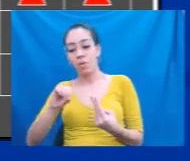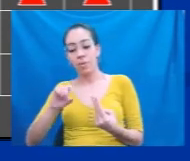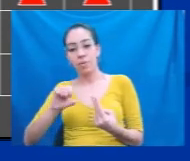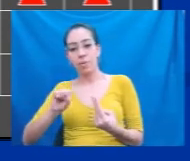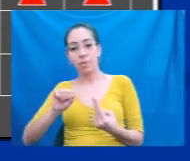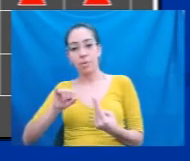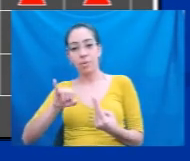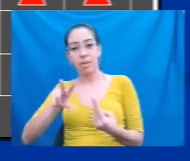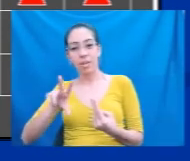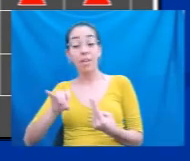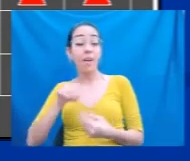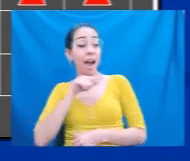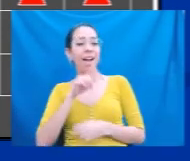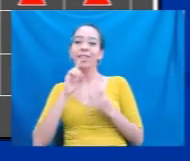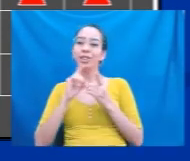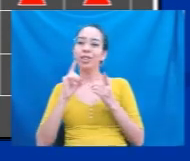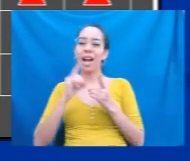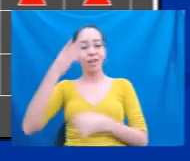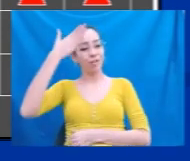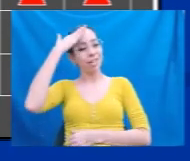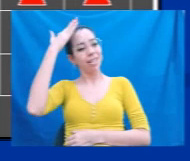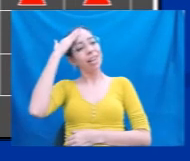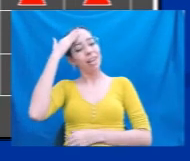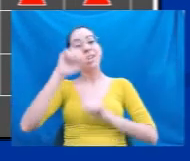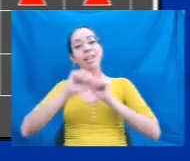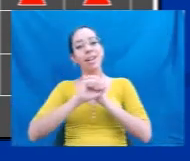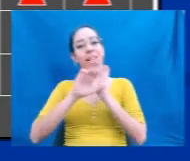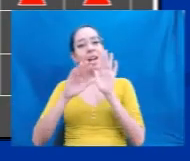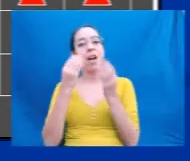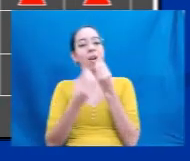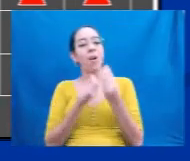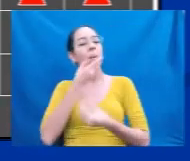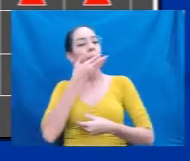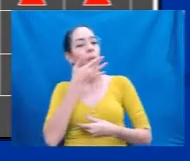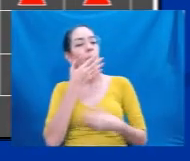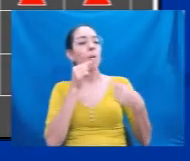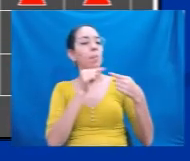uma forma, né, mais didática, digamos assim, de se ter noção. Então, essas